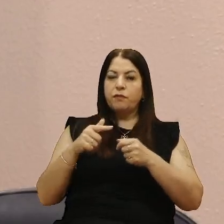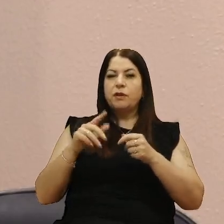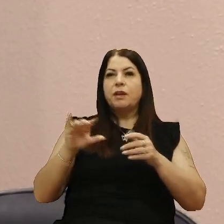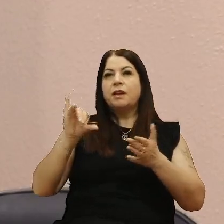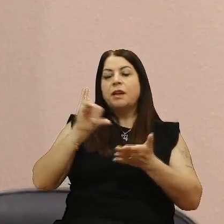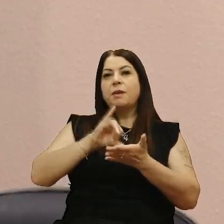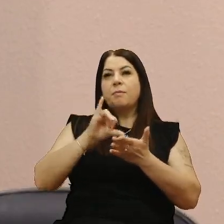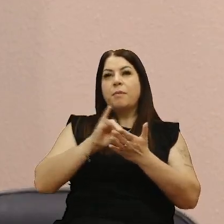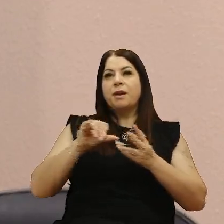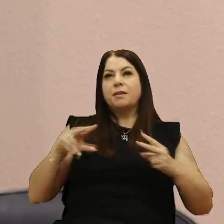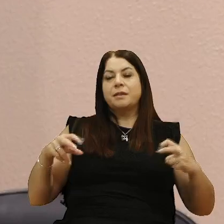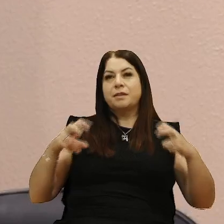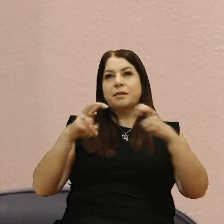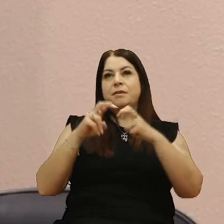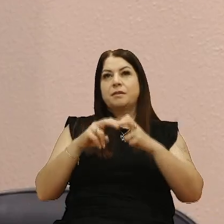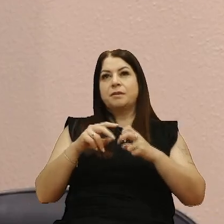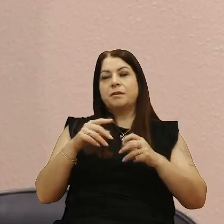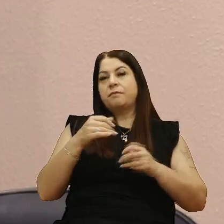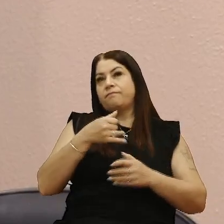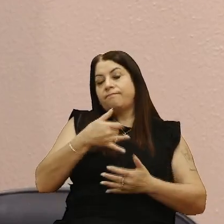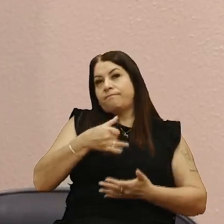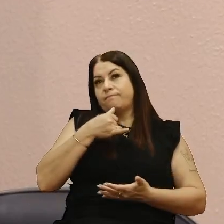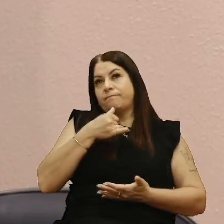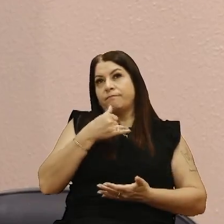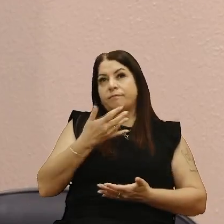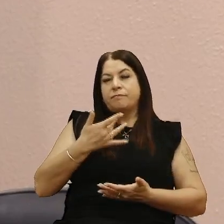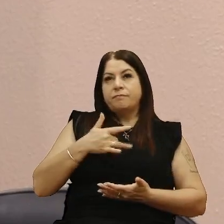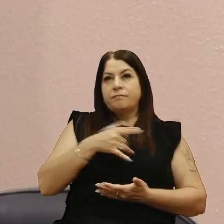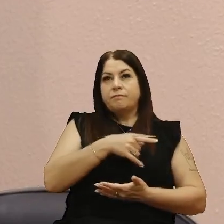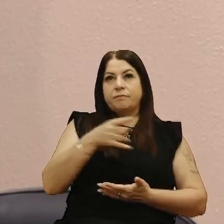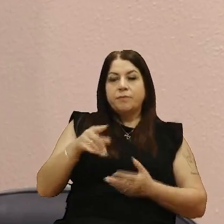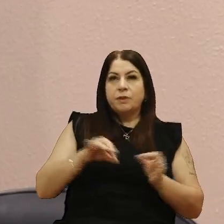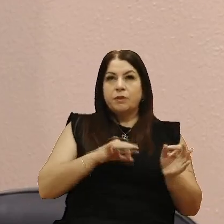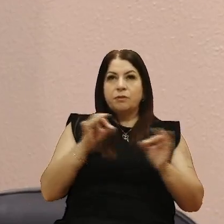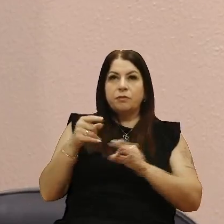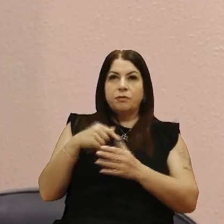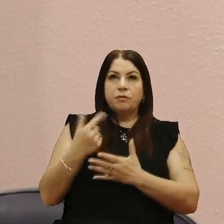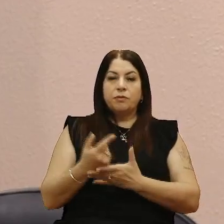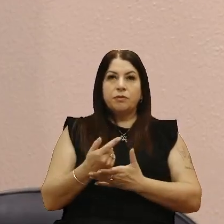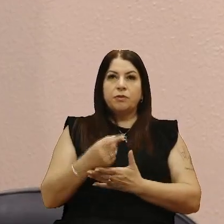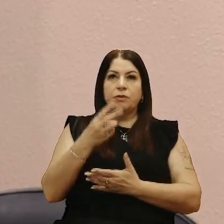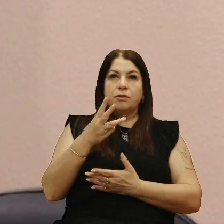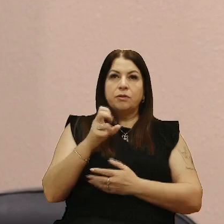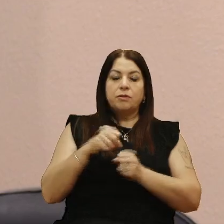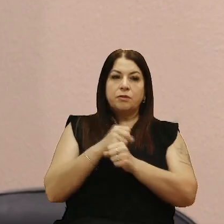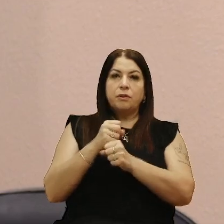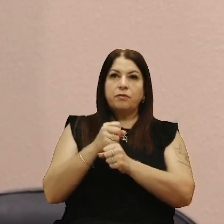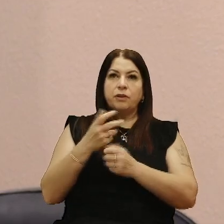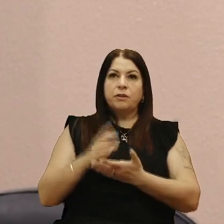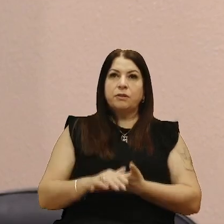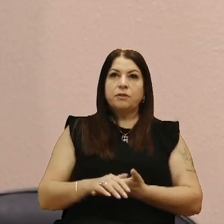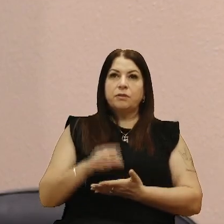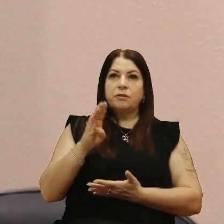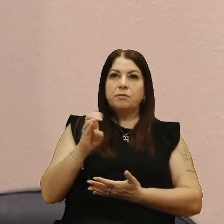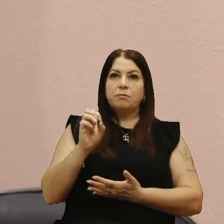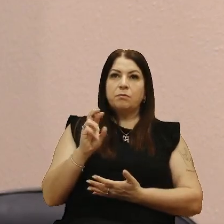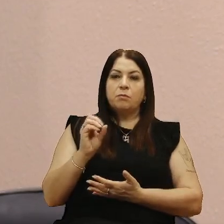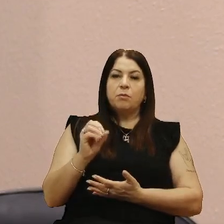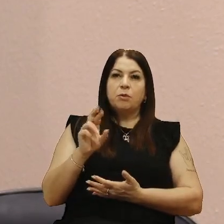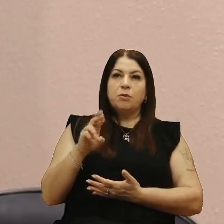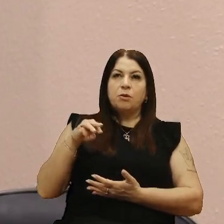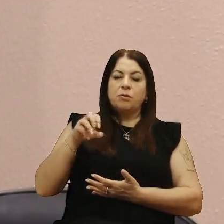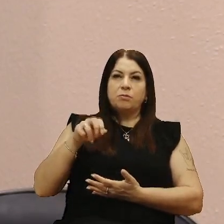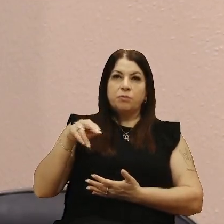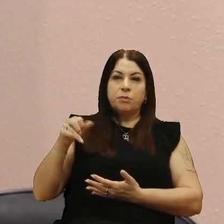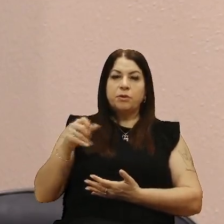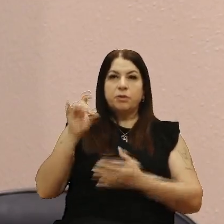Infelizmente, não estarei lá prestigiando, porque muito me honra estar prestigiando aqui os 35 anos da Bormana. E aqui, em